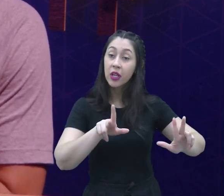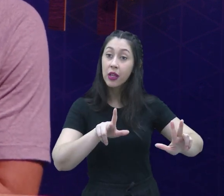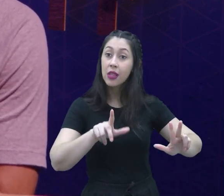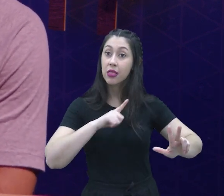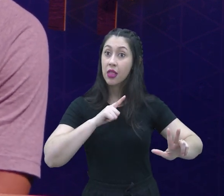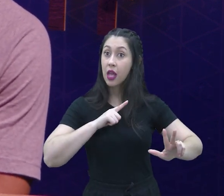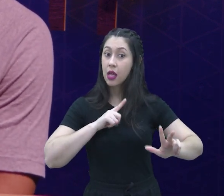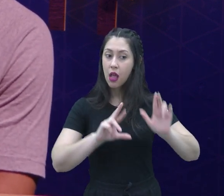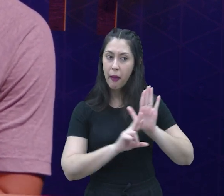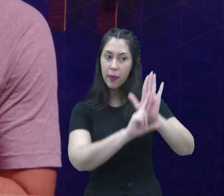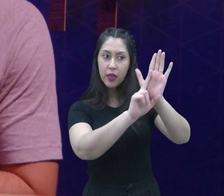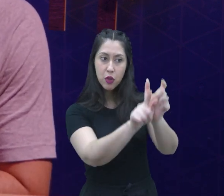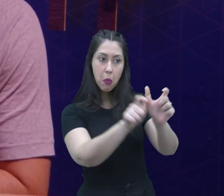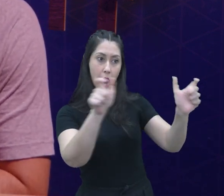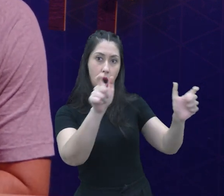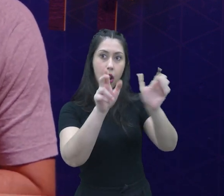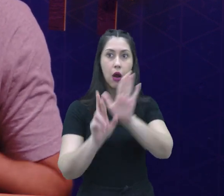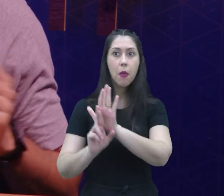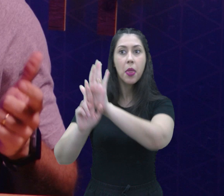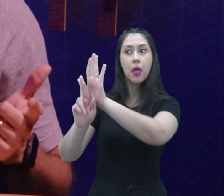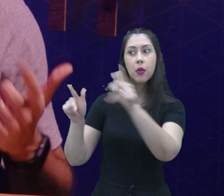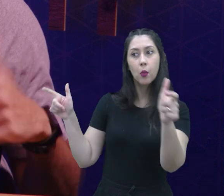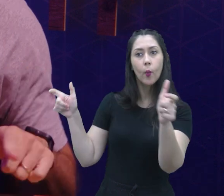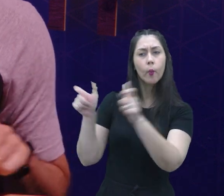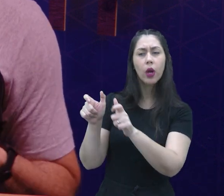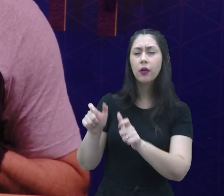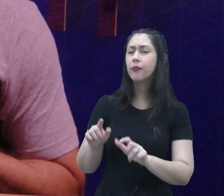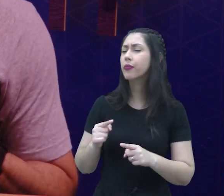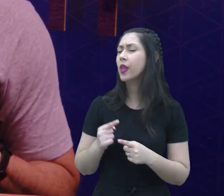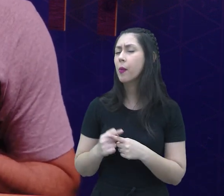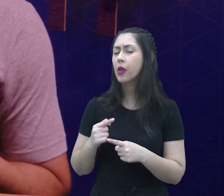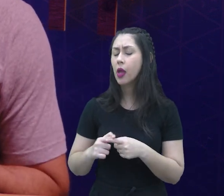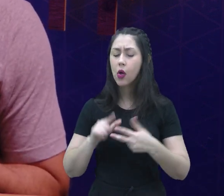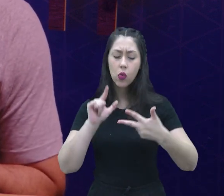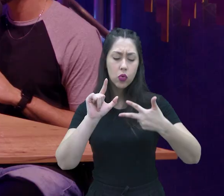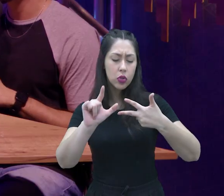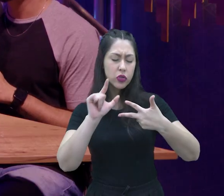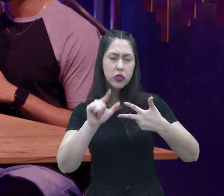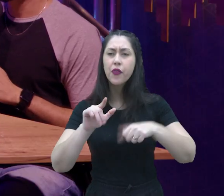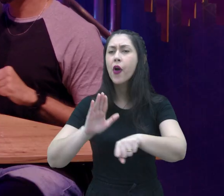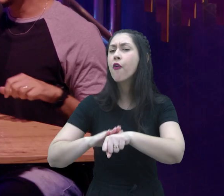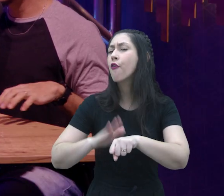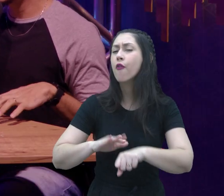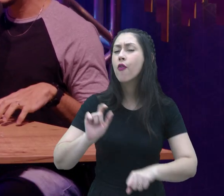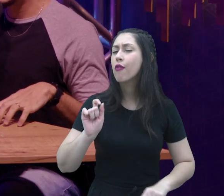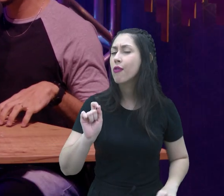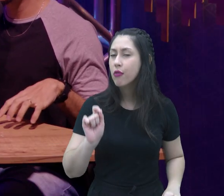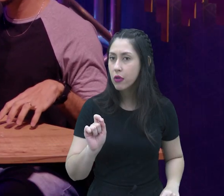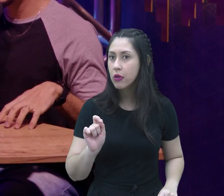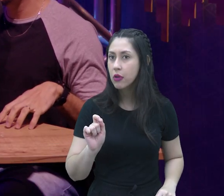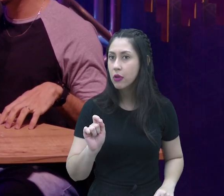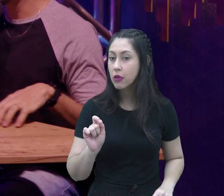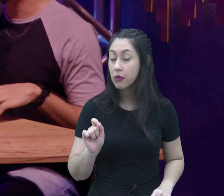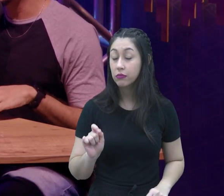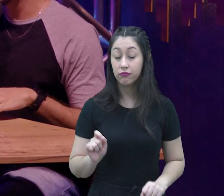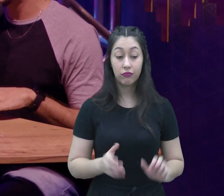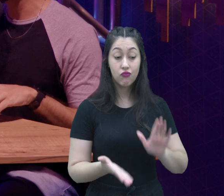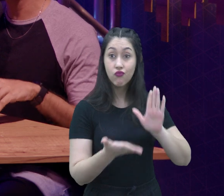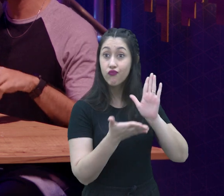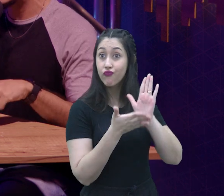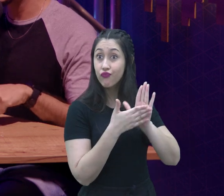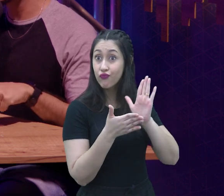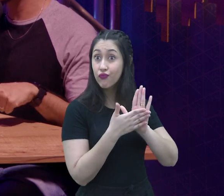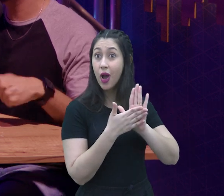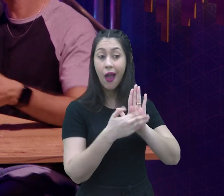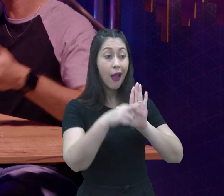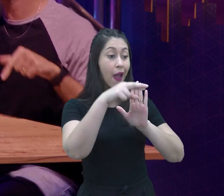mais representantes do Poder Legislativo. Porque o que o Poder Legislativo faz? O Poder Legislativo, ele propõe